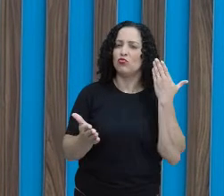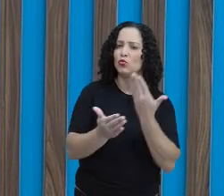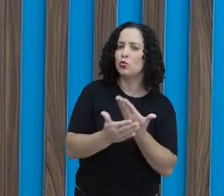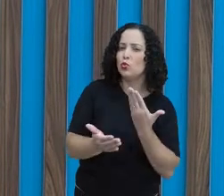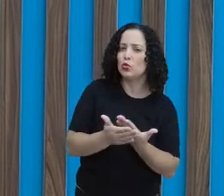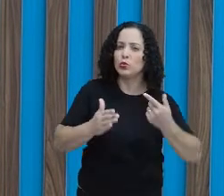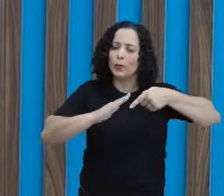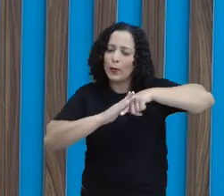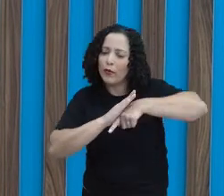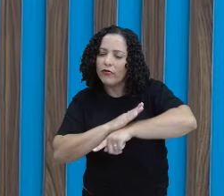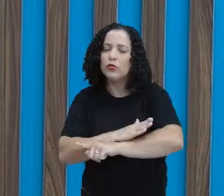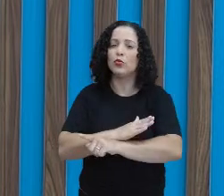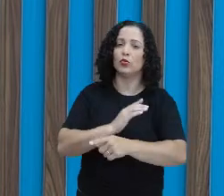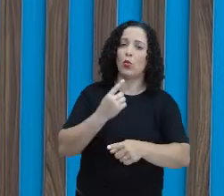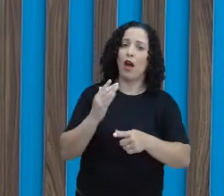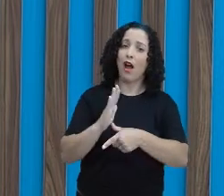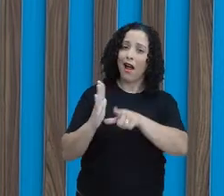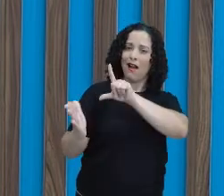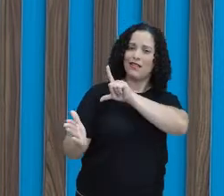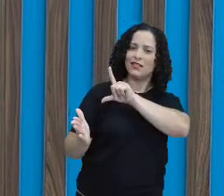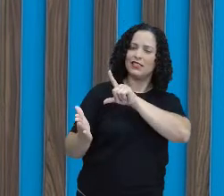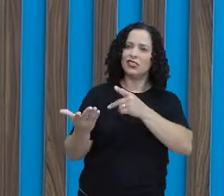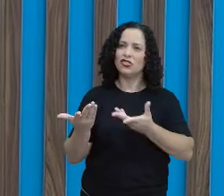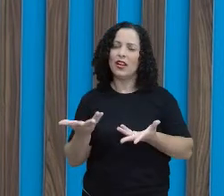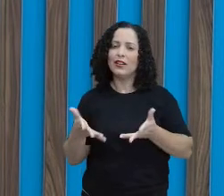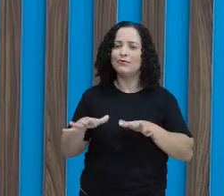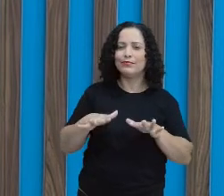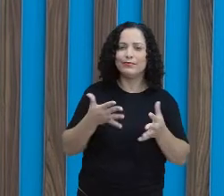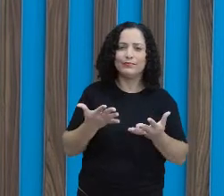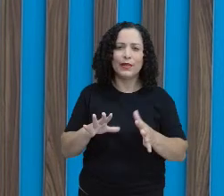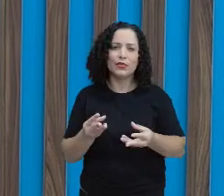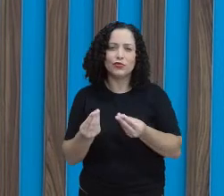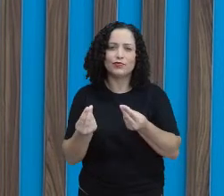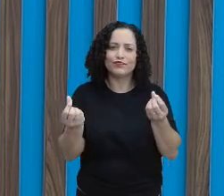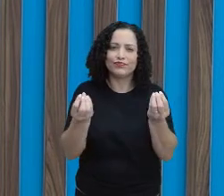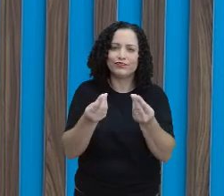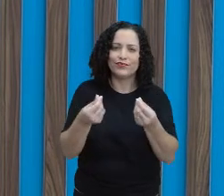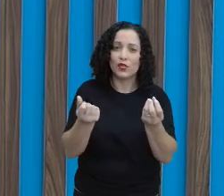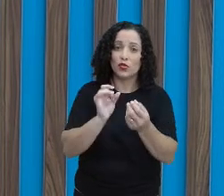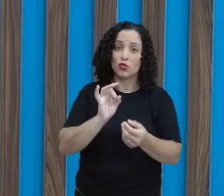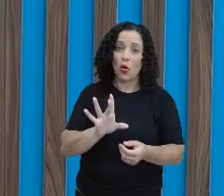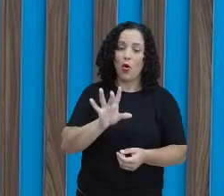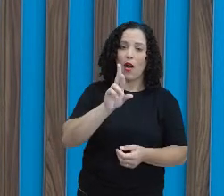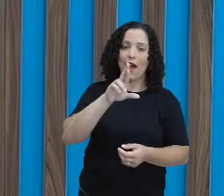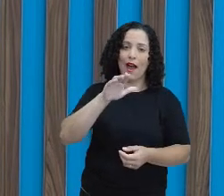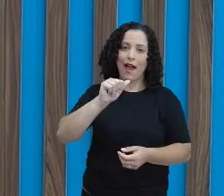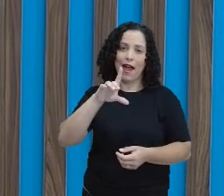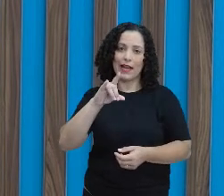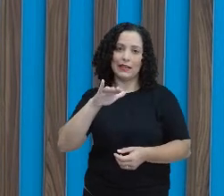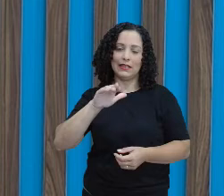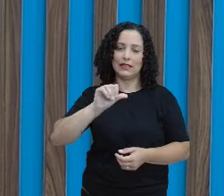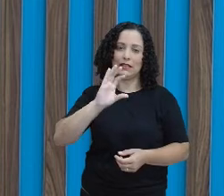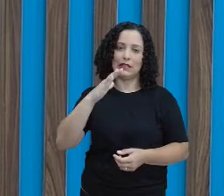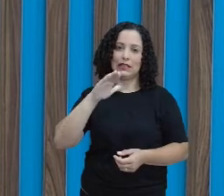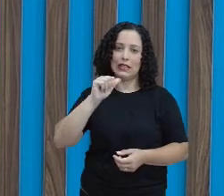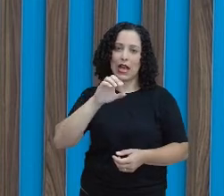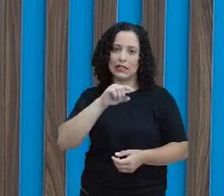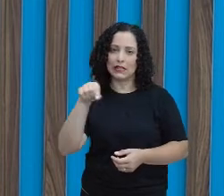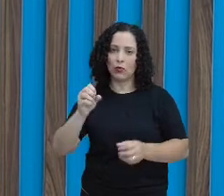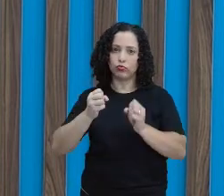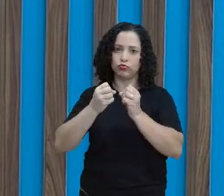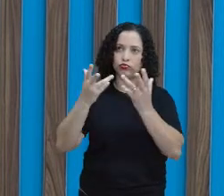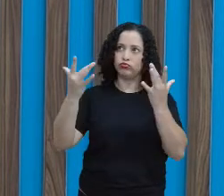ao rádio, porque antes ela estava vendo mais a questão, né, da radiação. Ela sabia que alguns elementos desenvolviam e